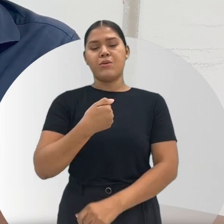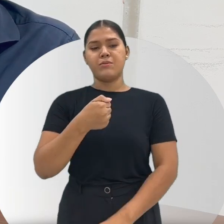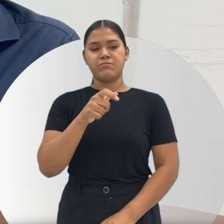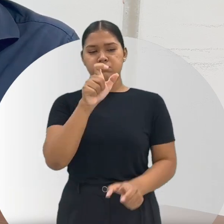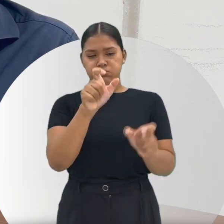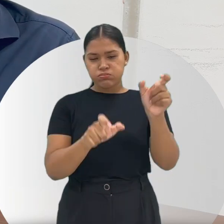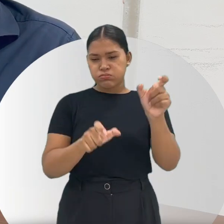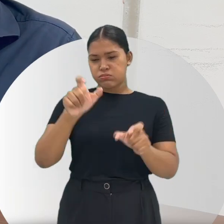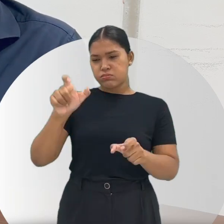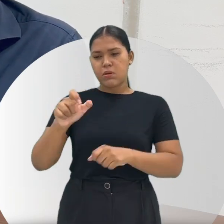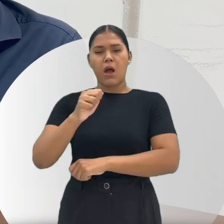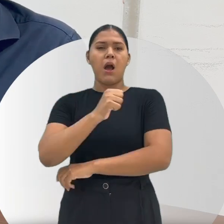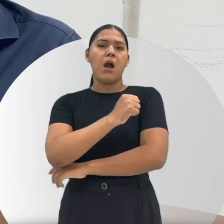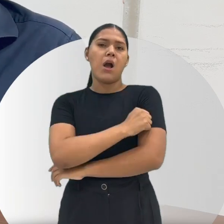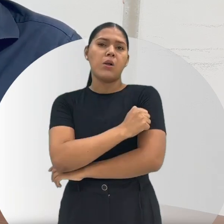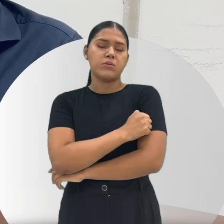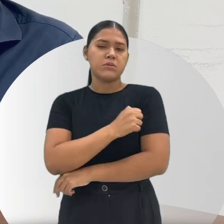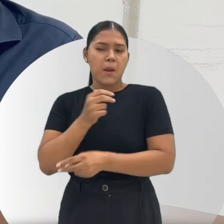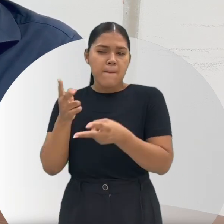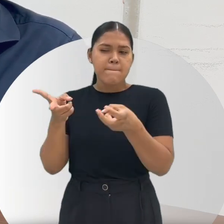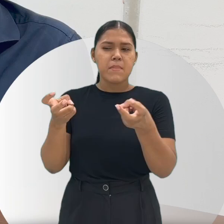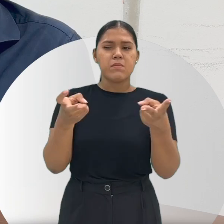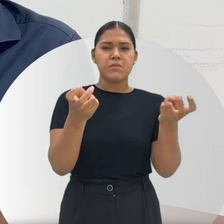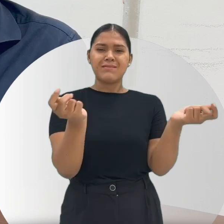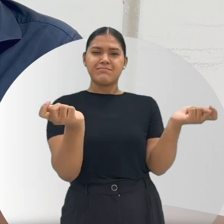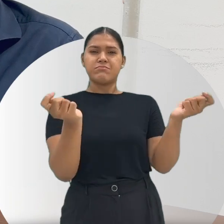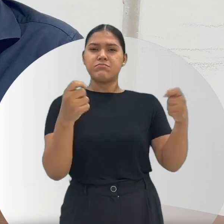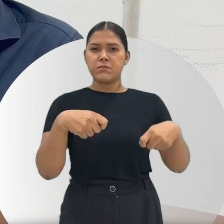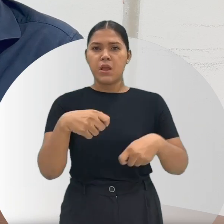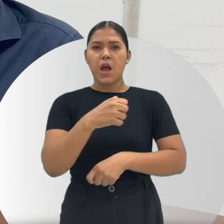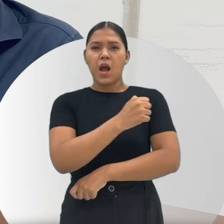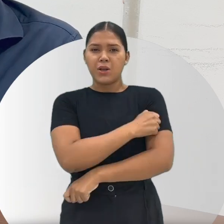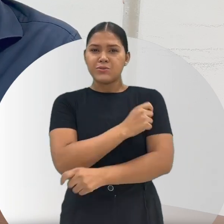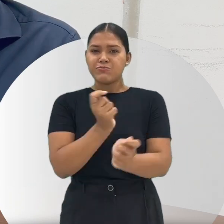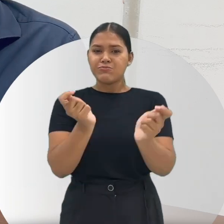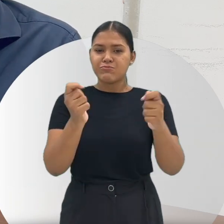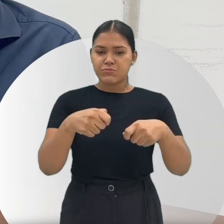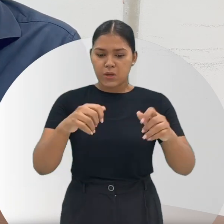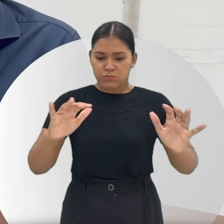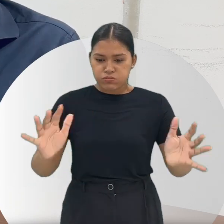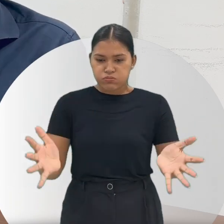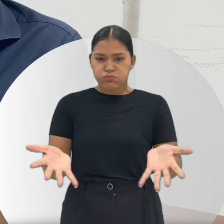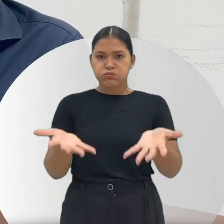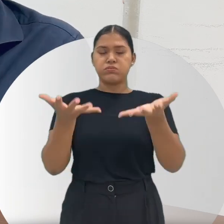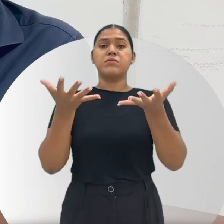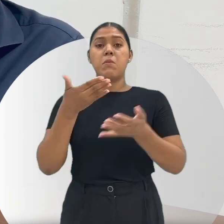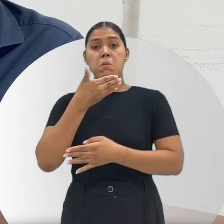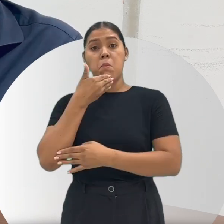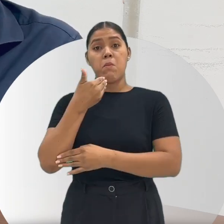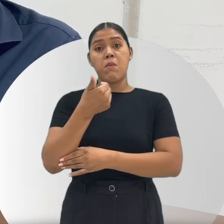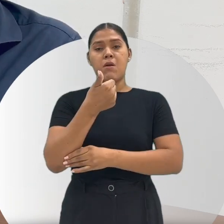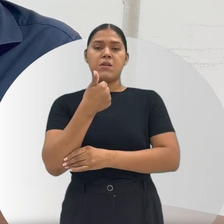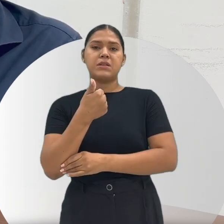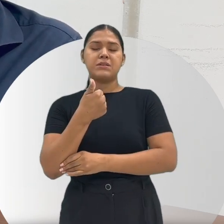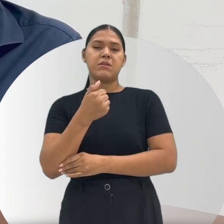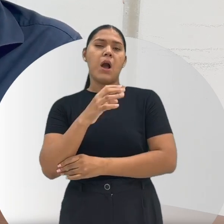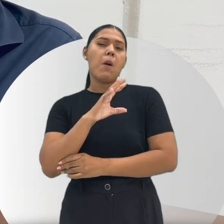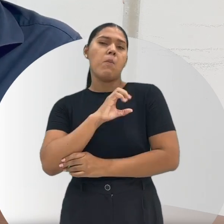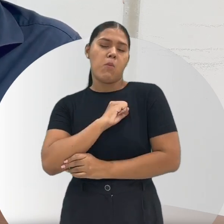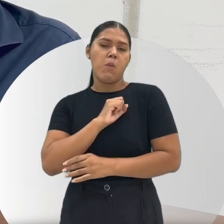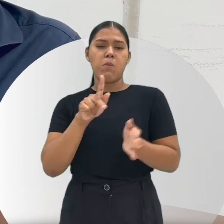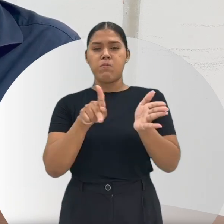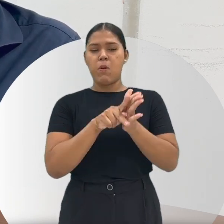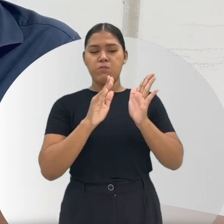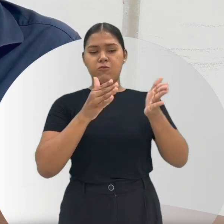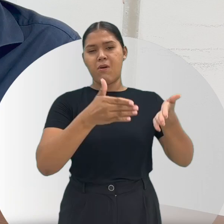o outro, a ser um potencial matemático ali, né? Fazer com que aquela paixão que nós temos pela matemática também se transfira para aqueles que a gente